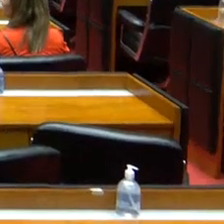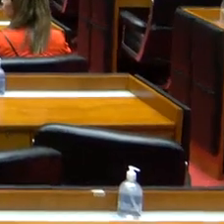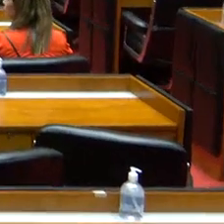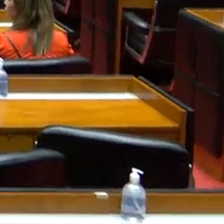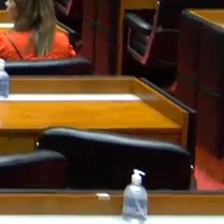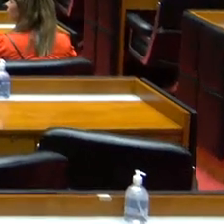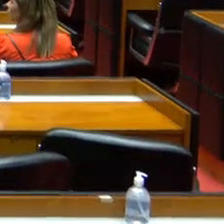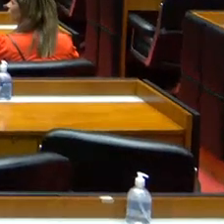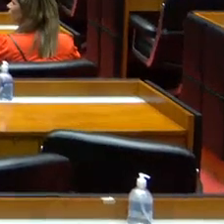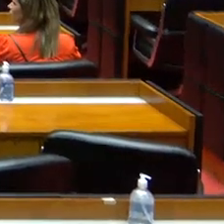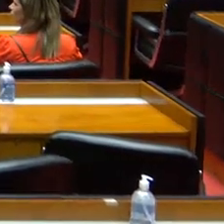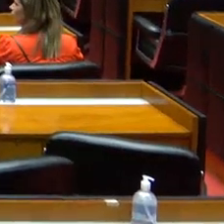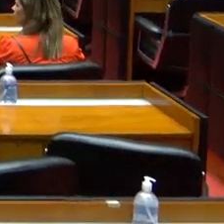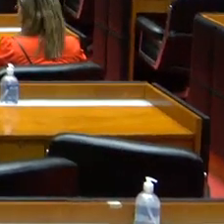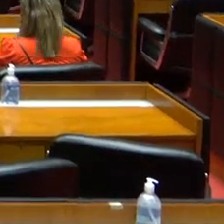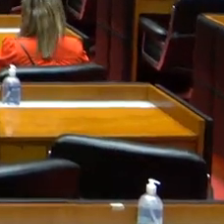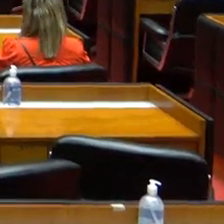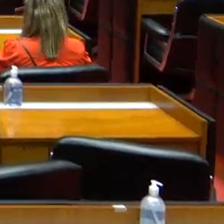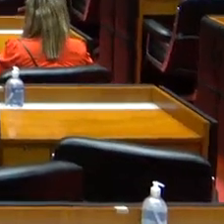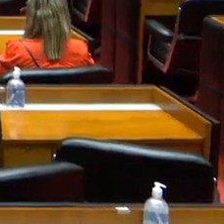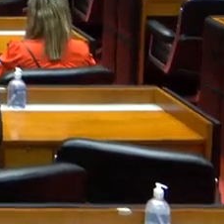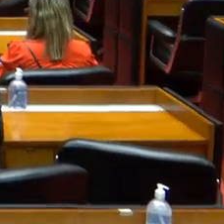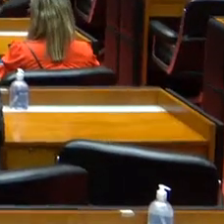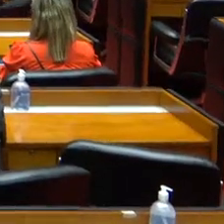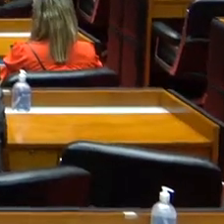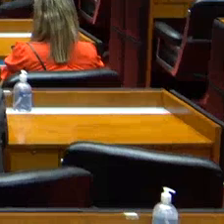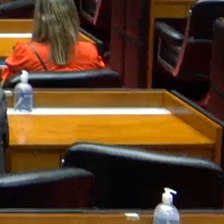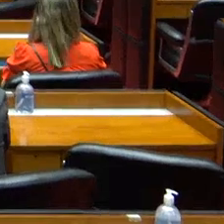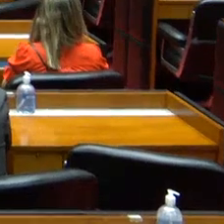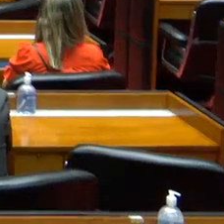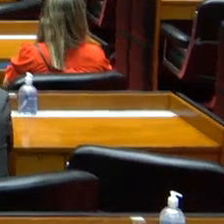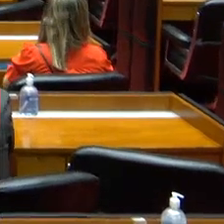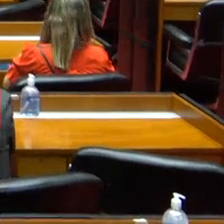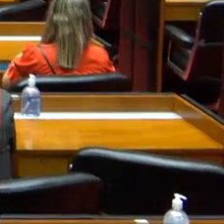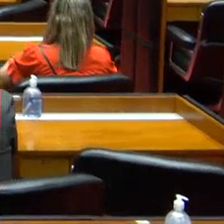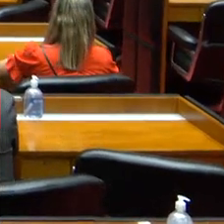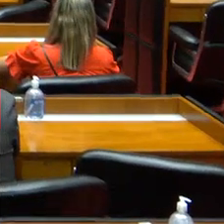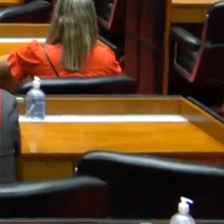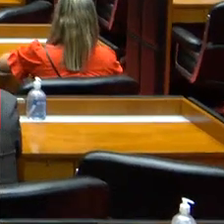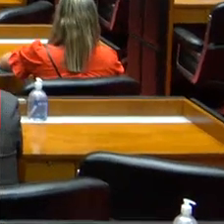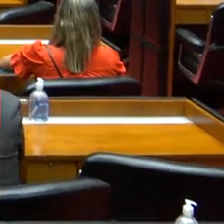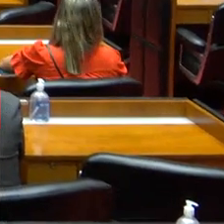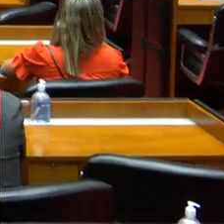Leite. Vamos acompanhar. Marília Carvalho de Mello.